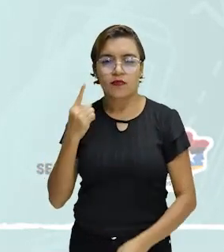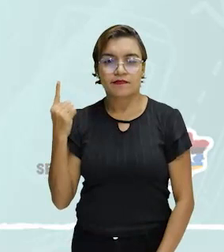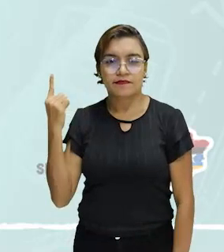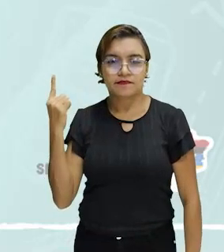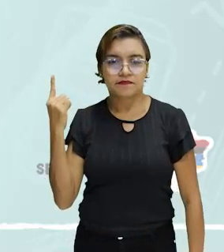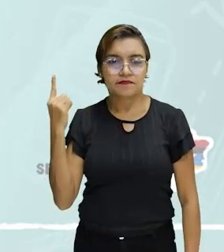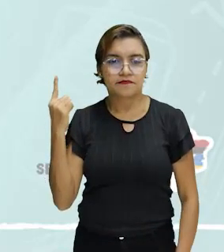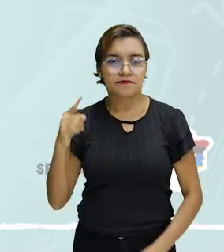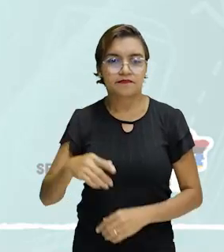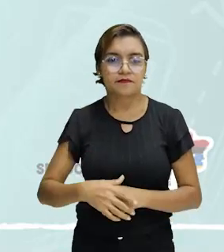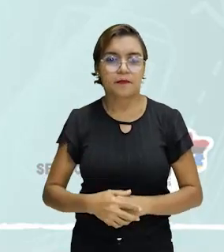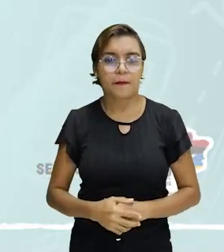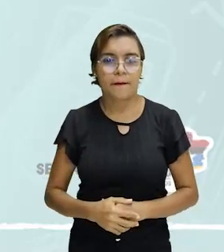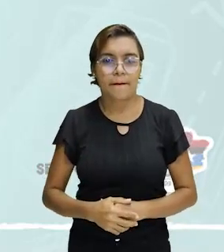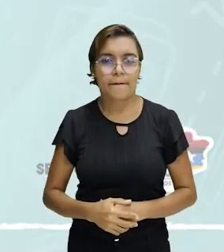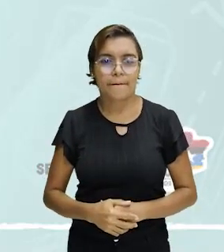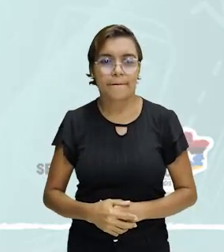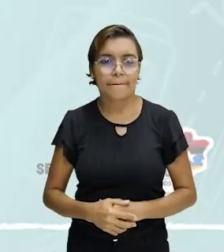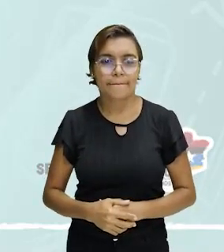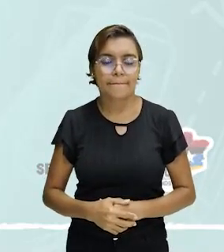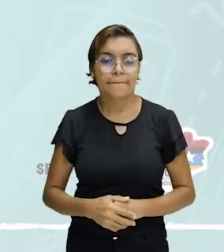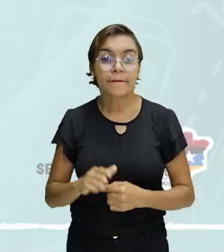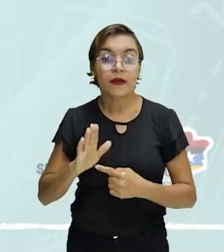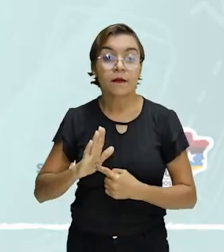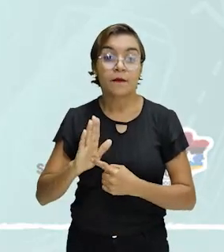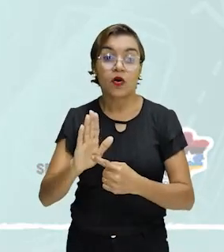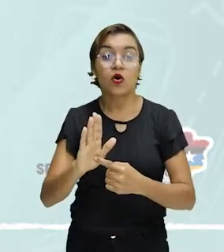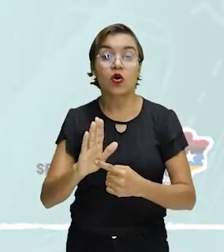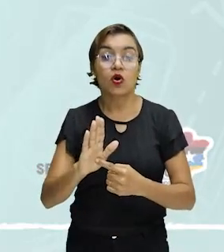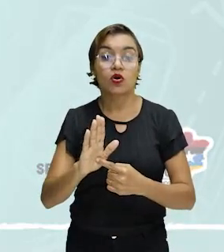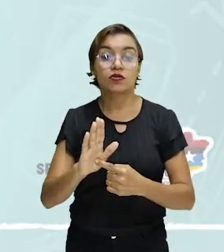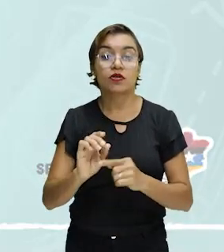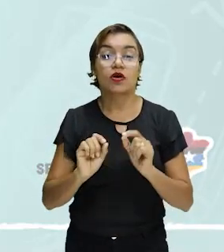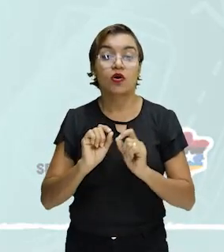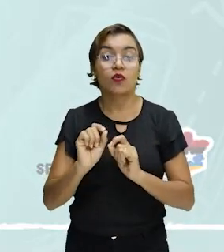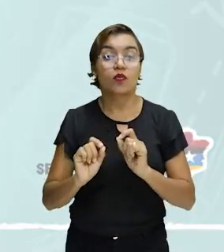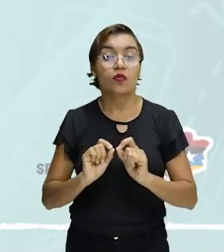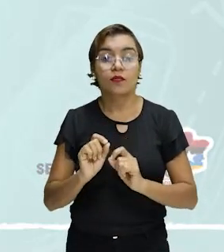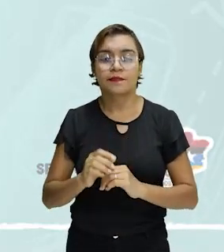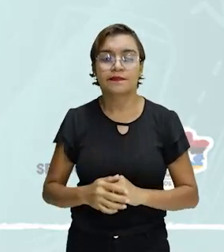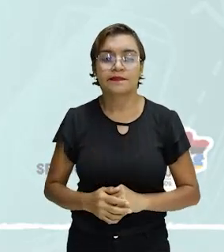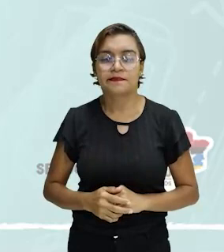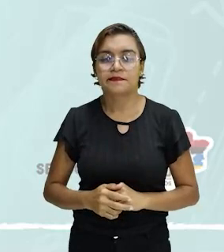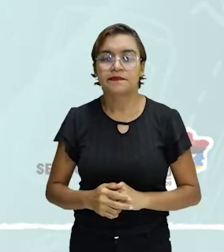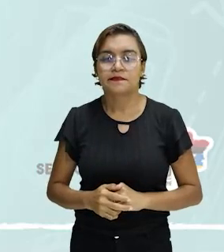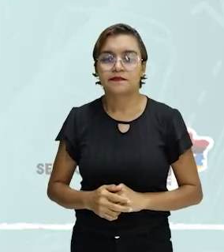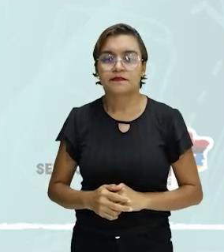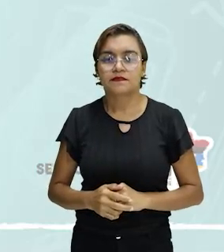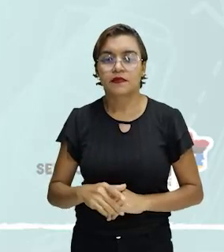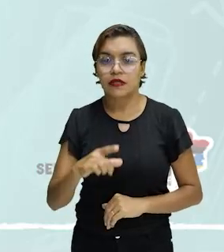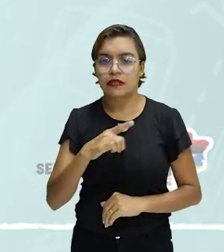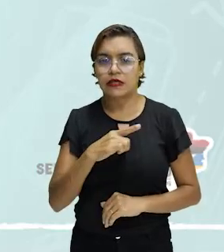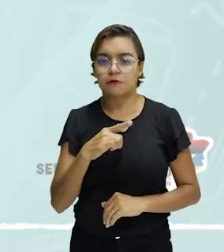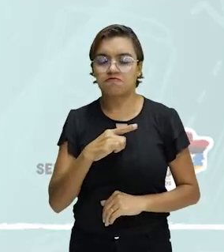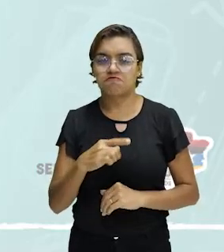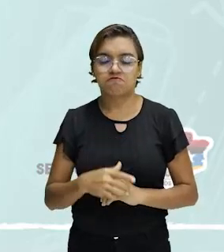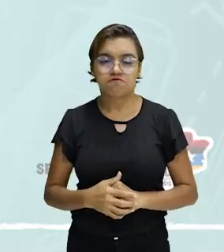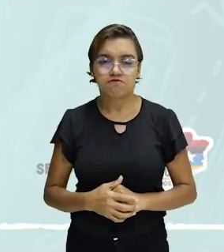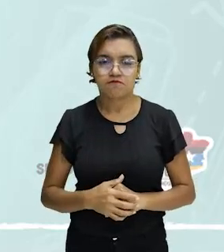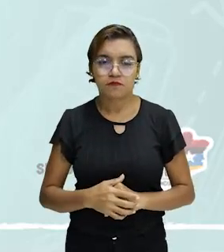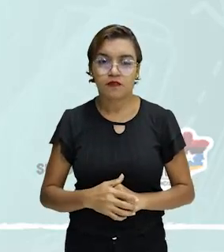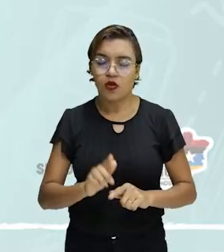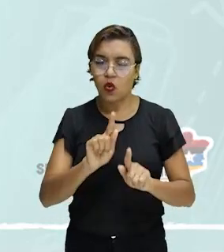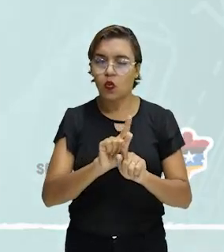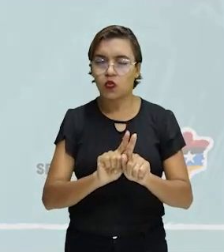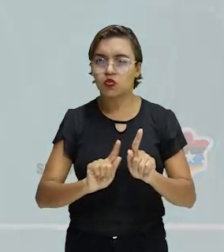temperatura e pressão. Em função deles, indica a alternativa correta. Então, nós temos aqui um